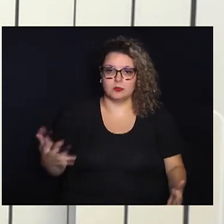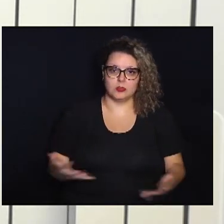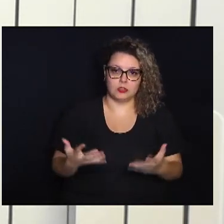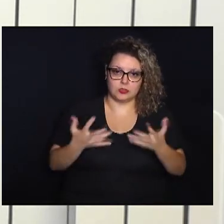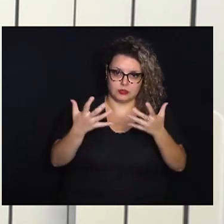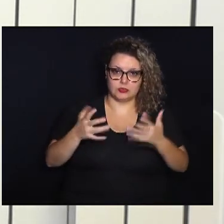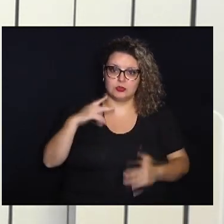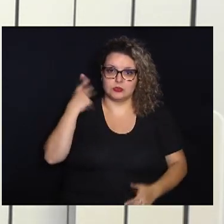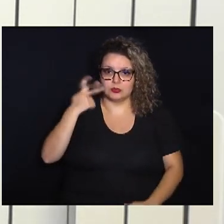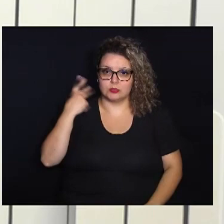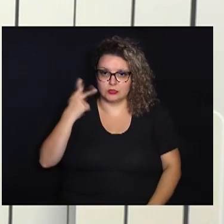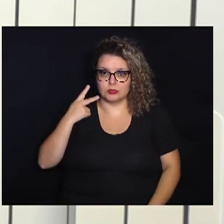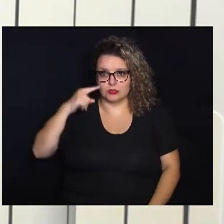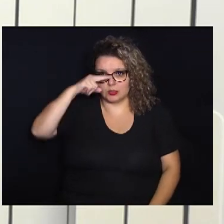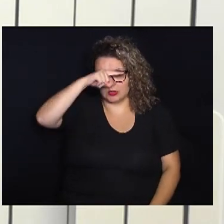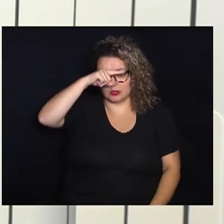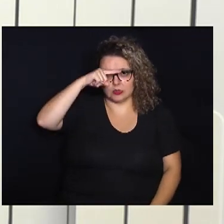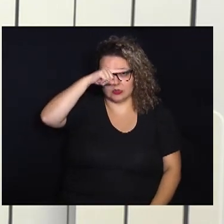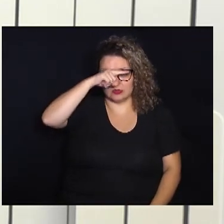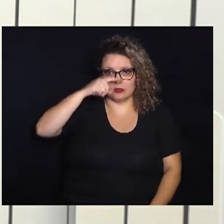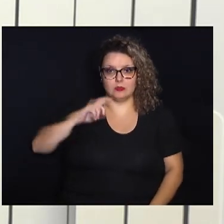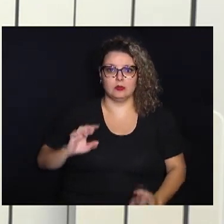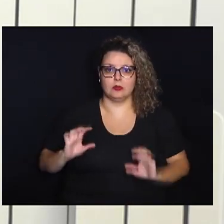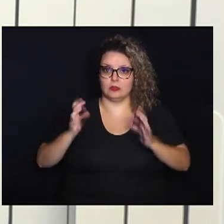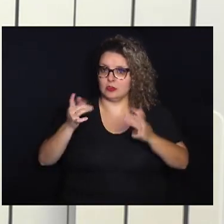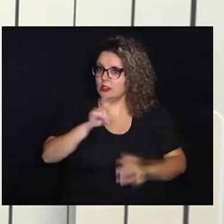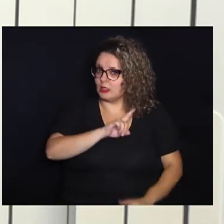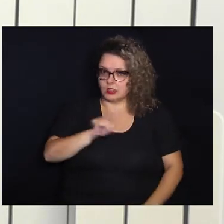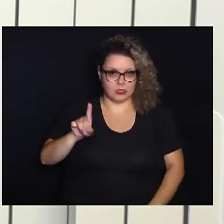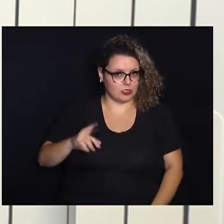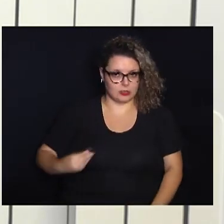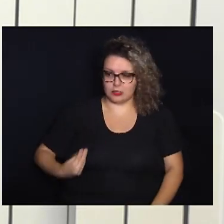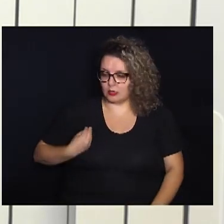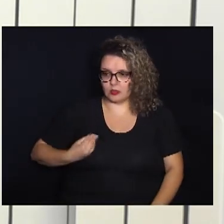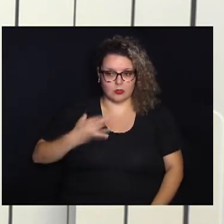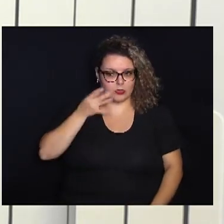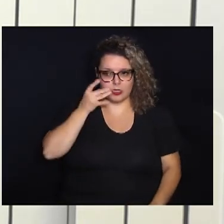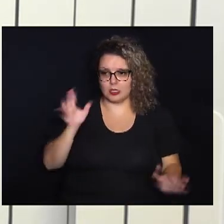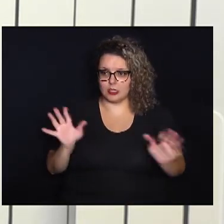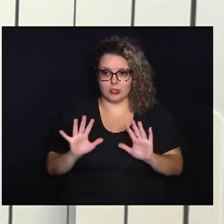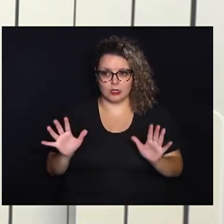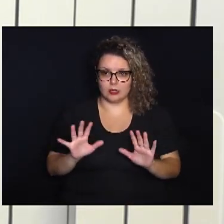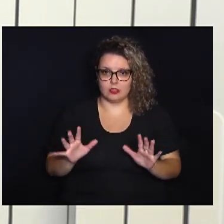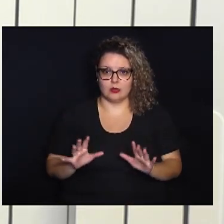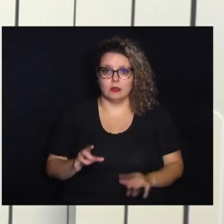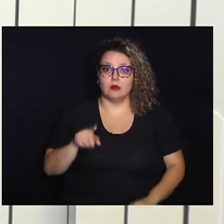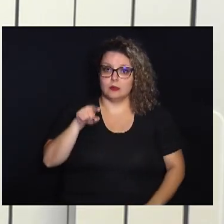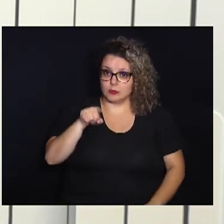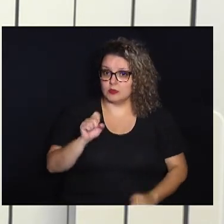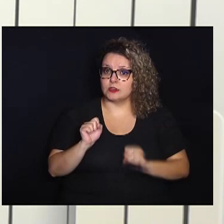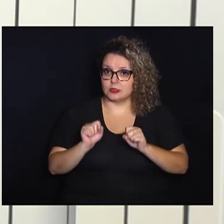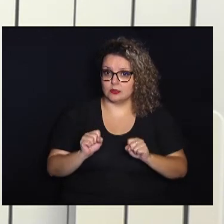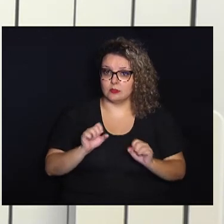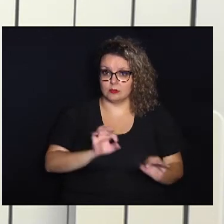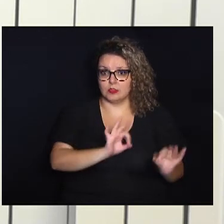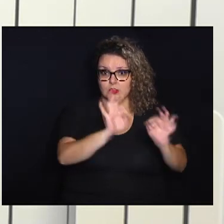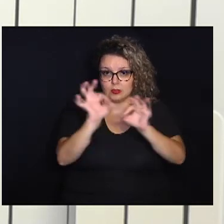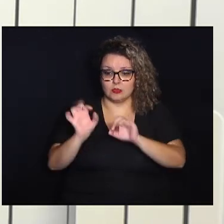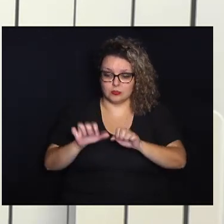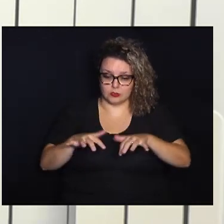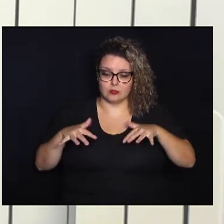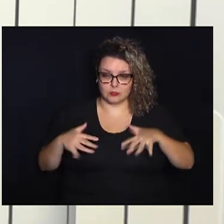do vereador Felipe Marquesi. Evento não será transmitido pela TV Câmara Campinas, mas você pode assistir do